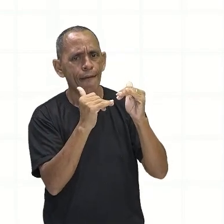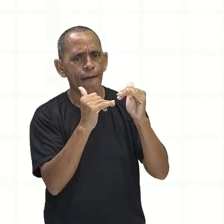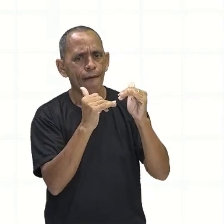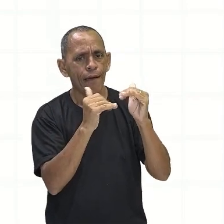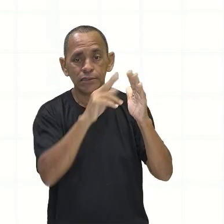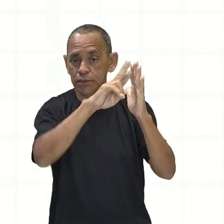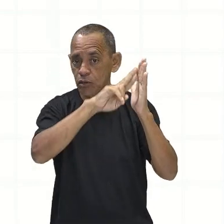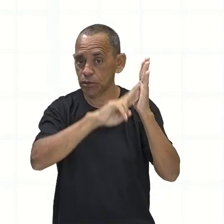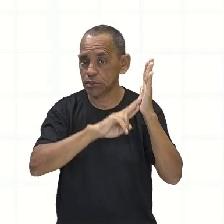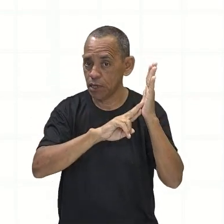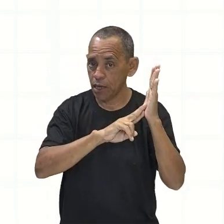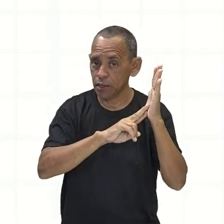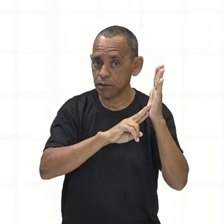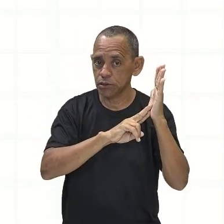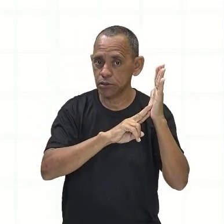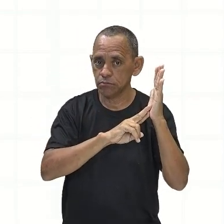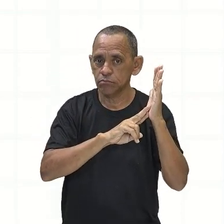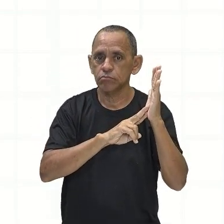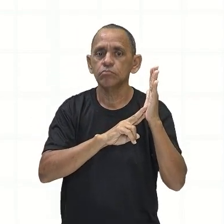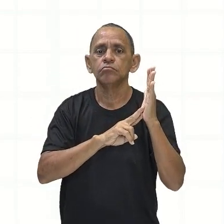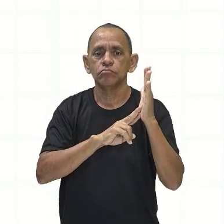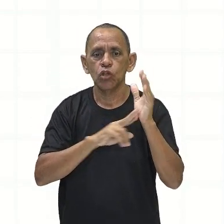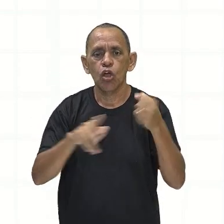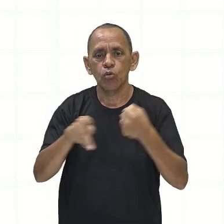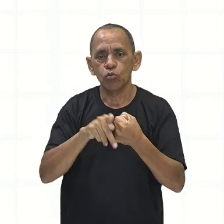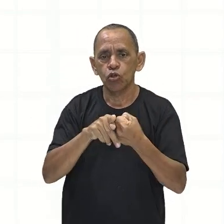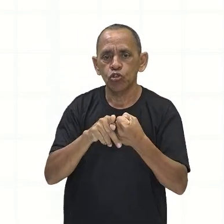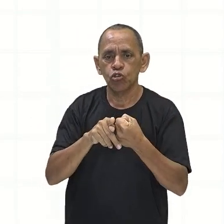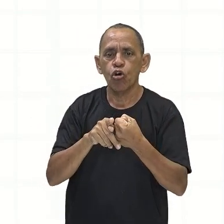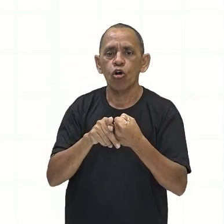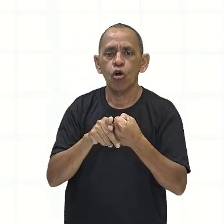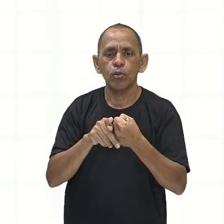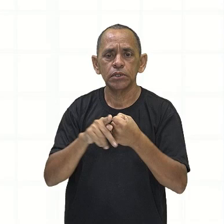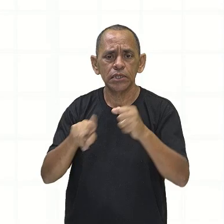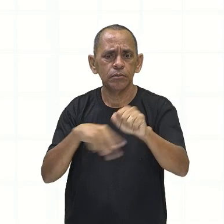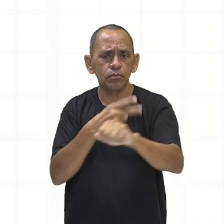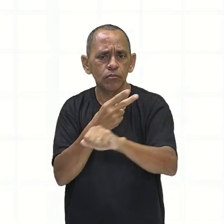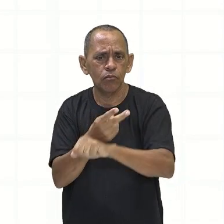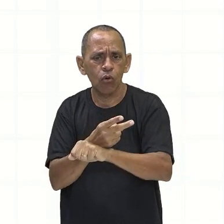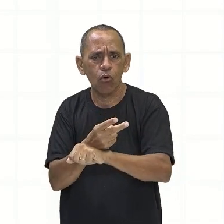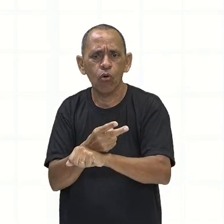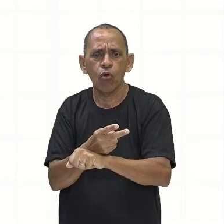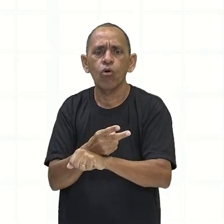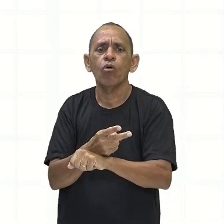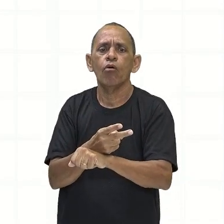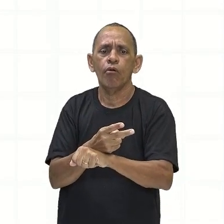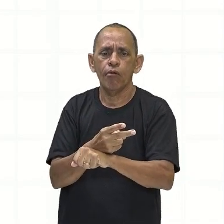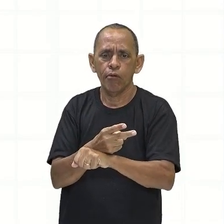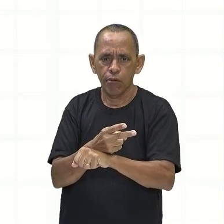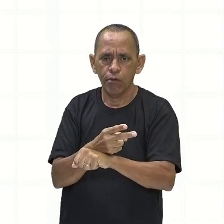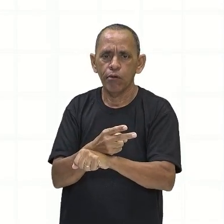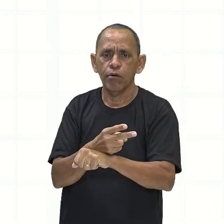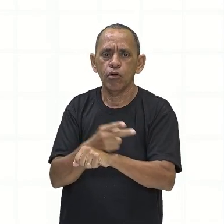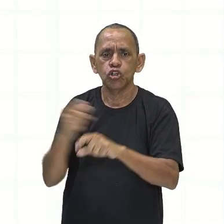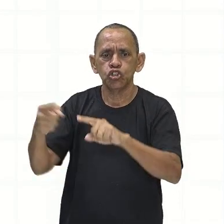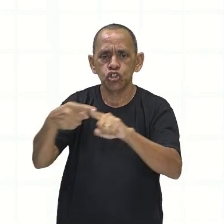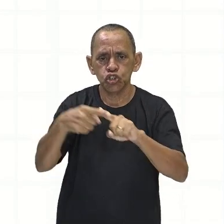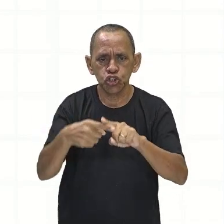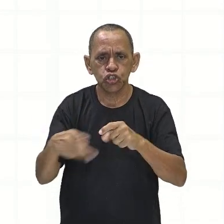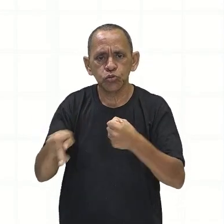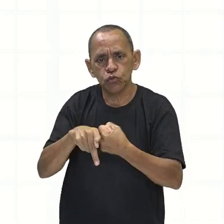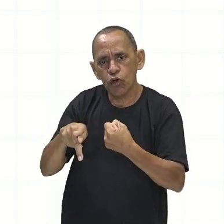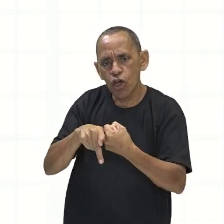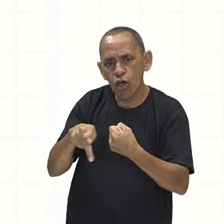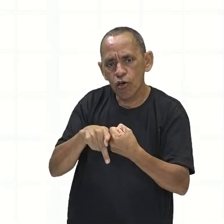oblíquo, após uma forma verbal terminada em R, S ou Z, olha só. Guardar o livro,